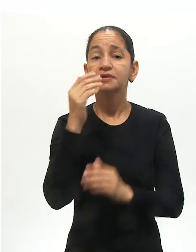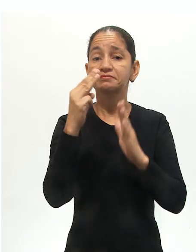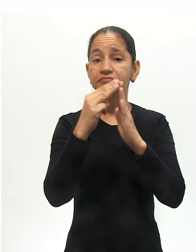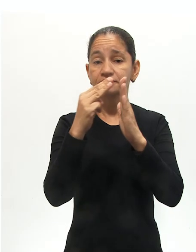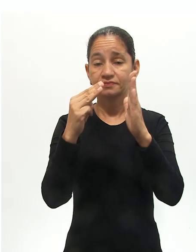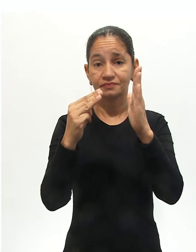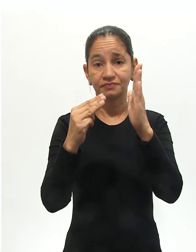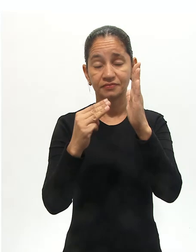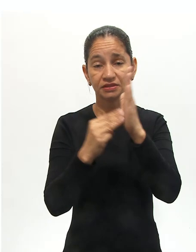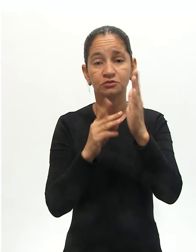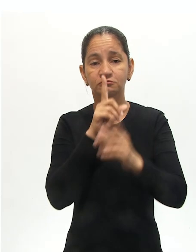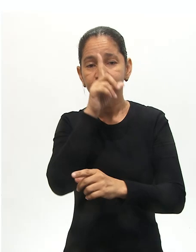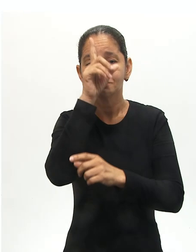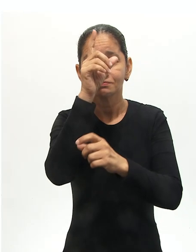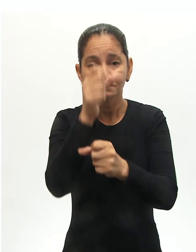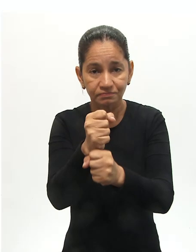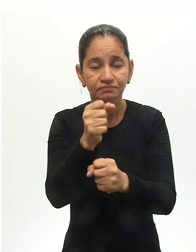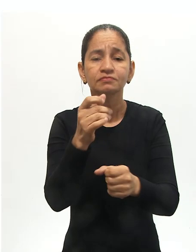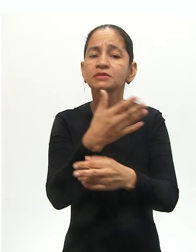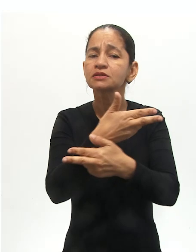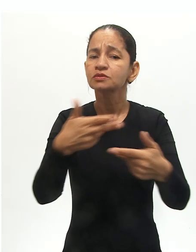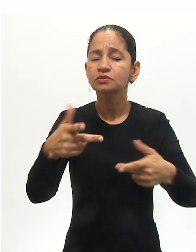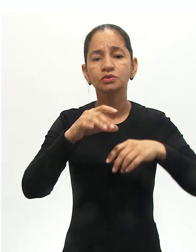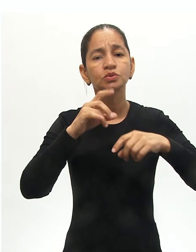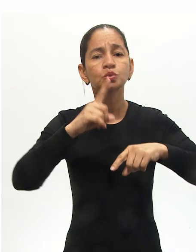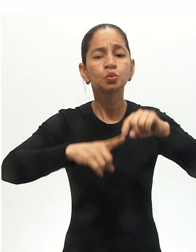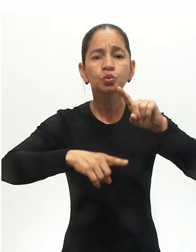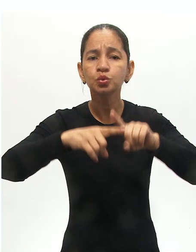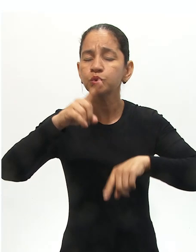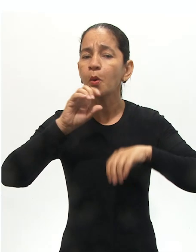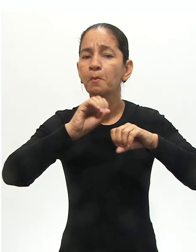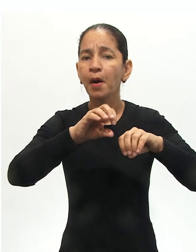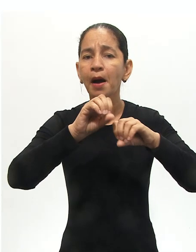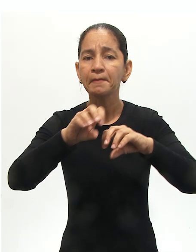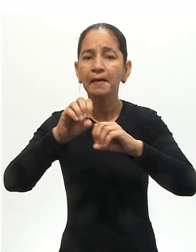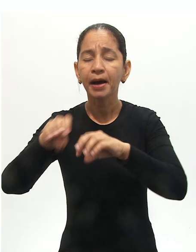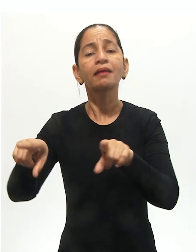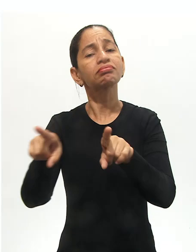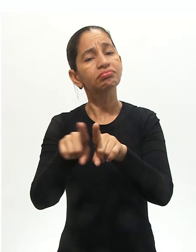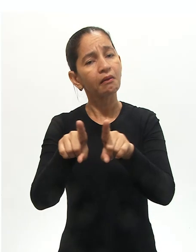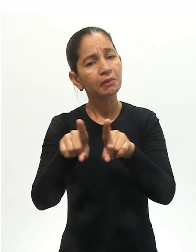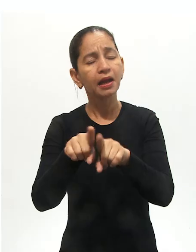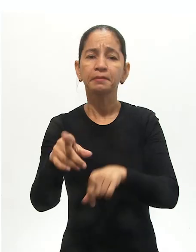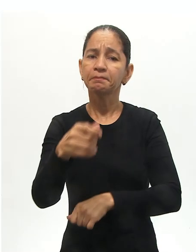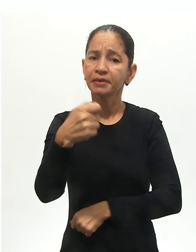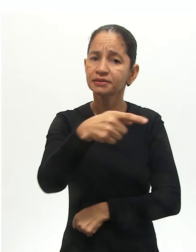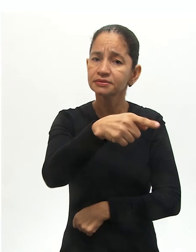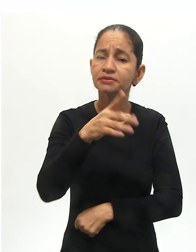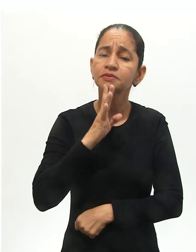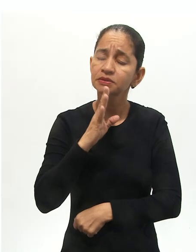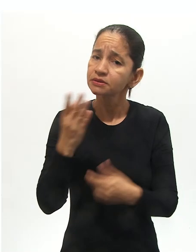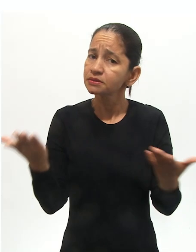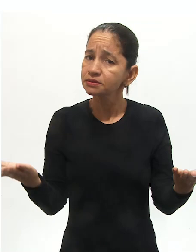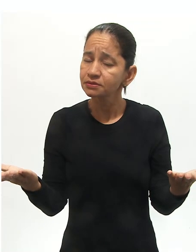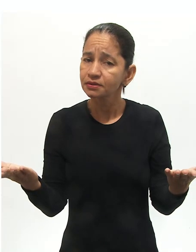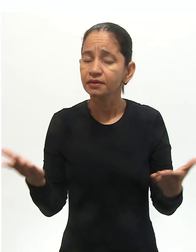o método intuitivo e a lição das coisas, na segunda metade do século